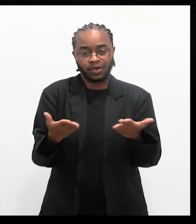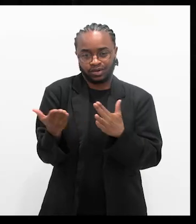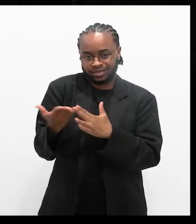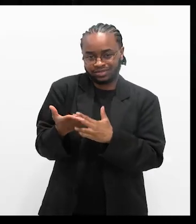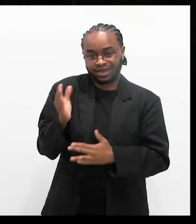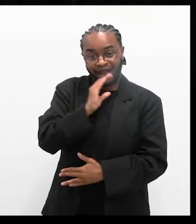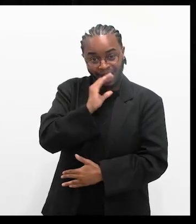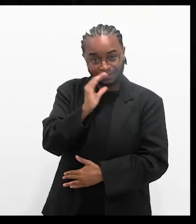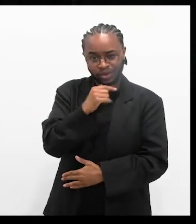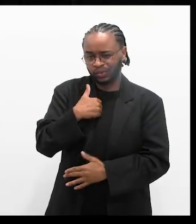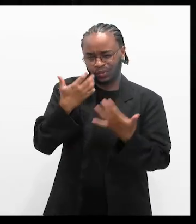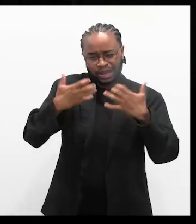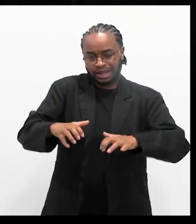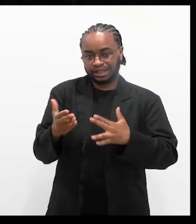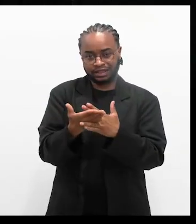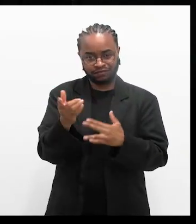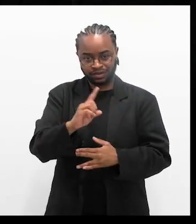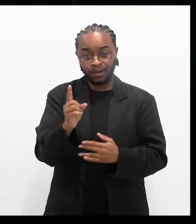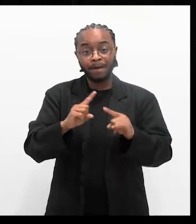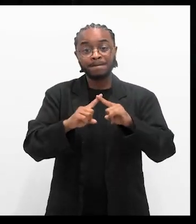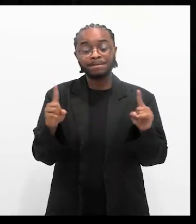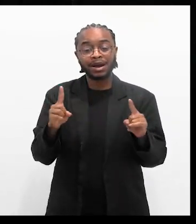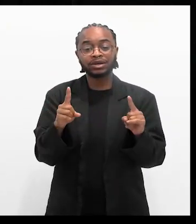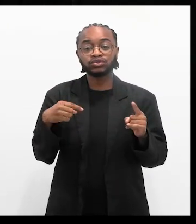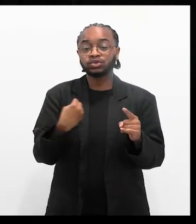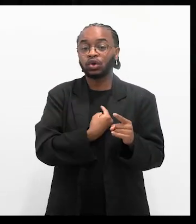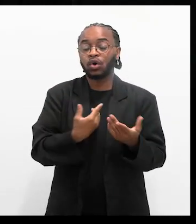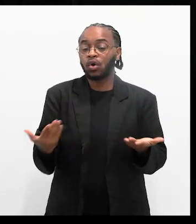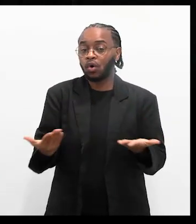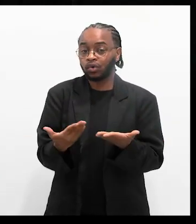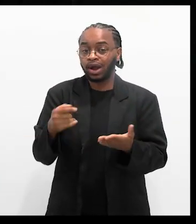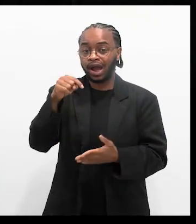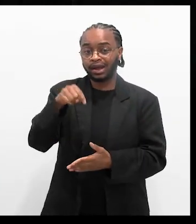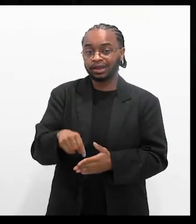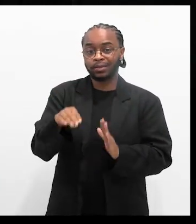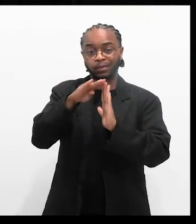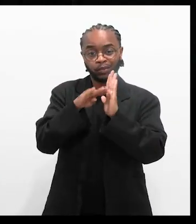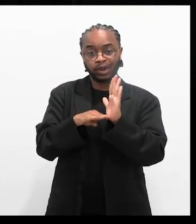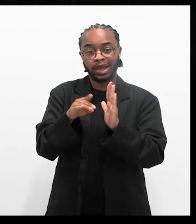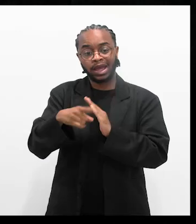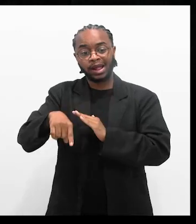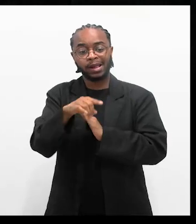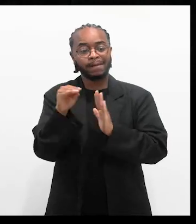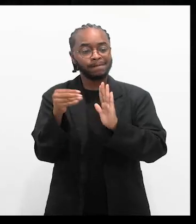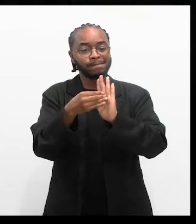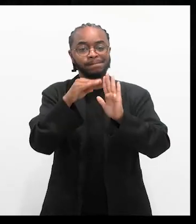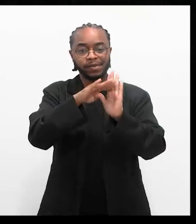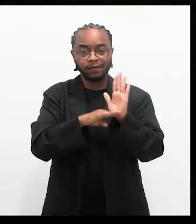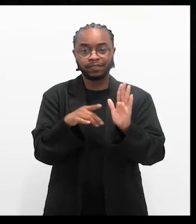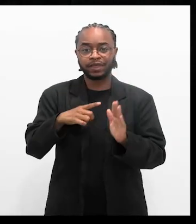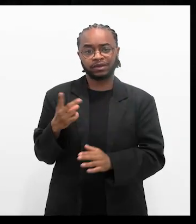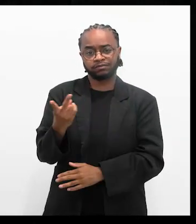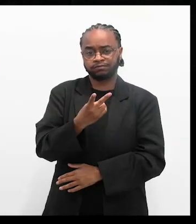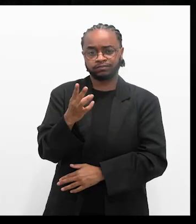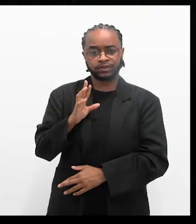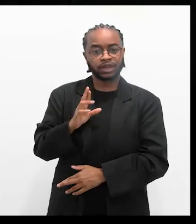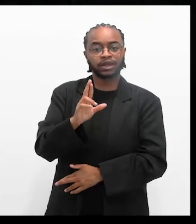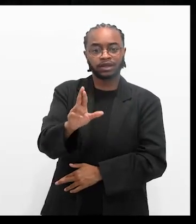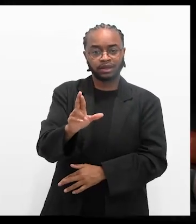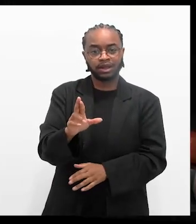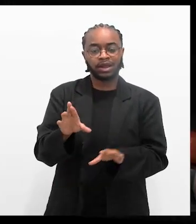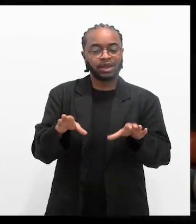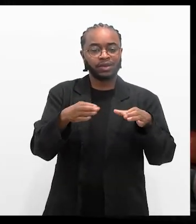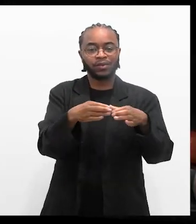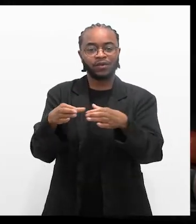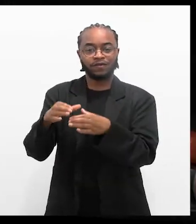para um rápido intervalo, apesar de eu não querer, porque nós estamos aqui hoje no Elas Pautam RJ com 2 reais